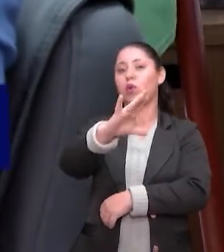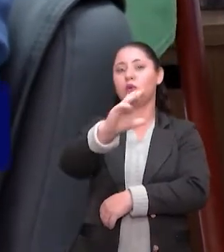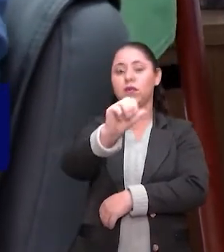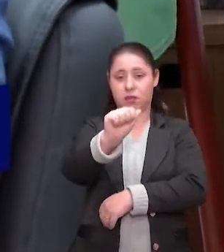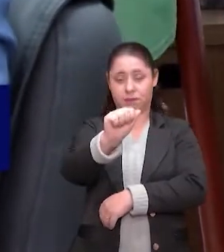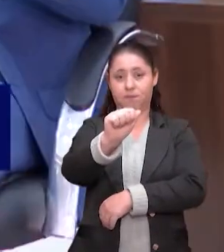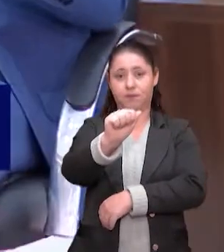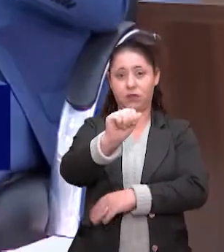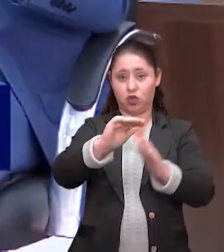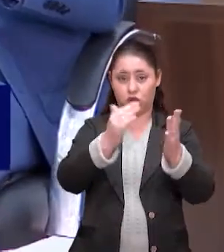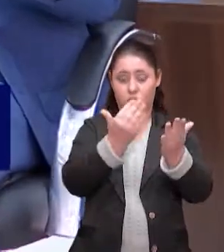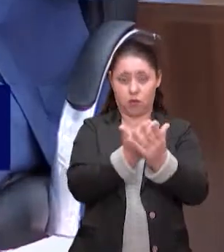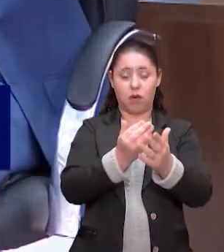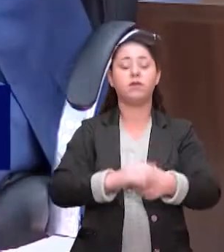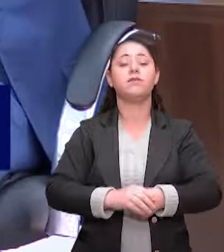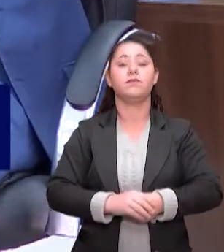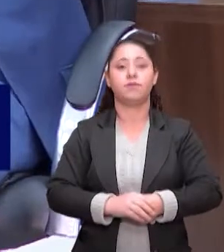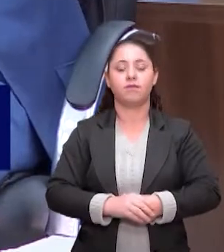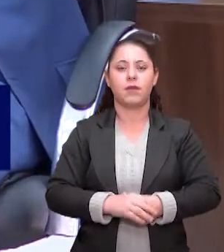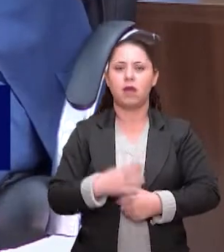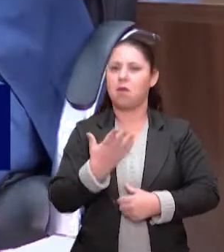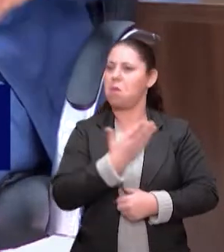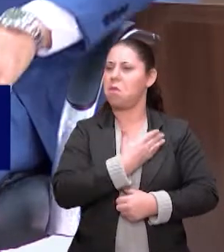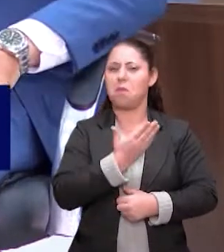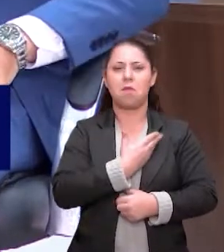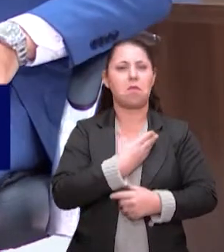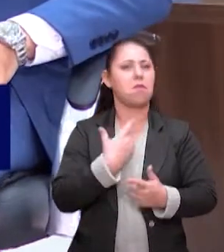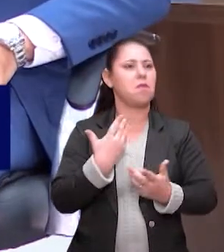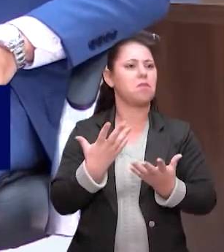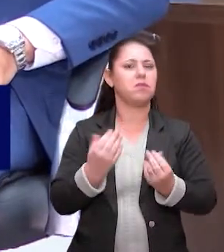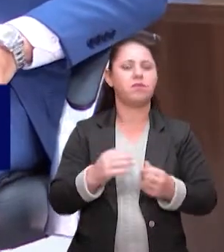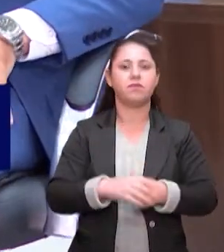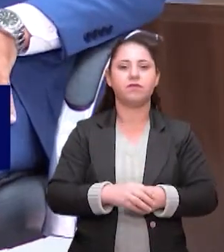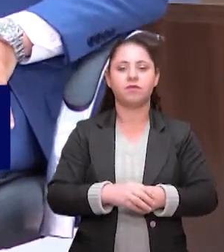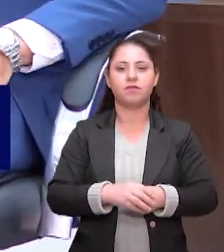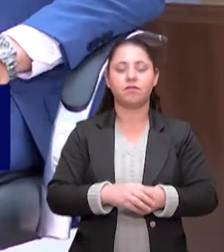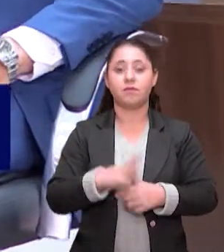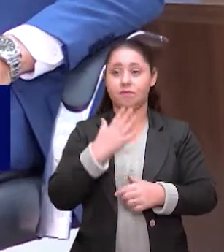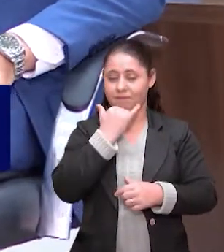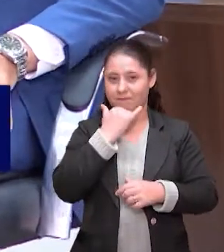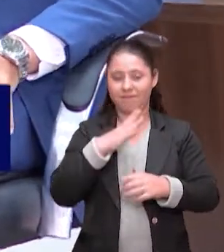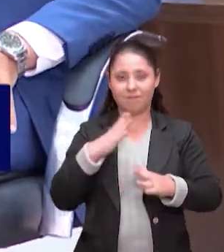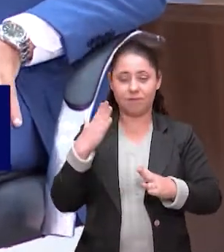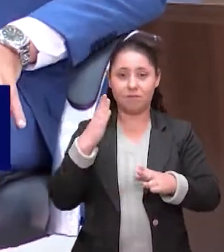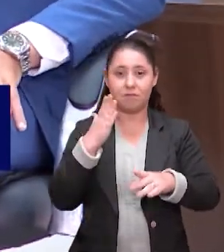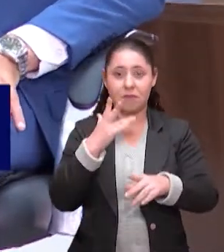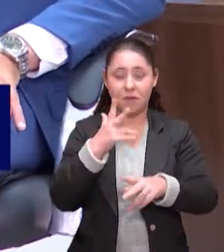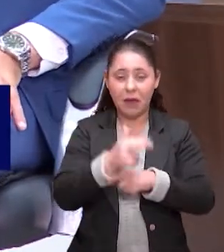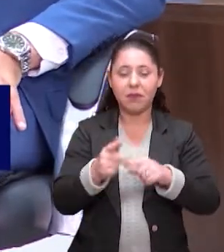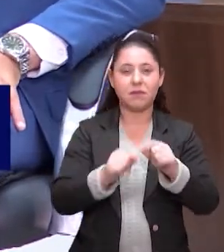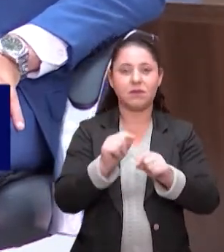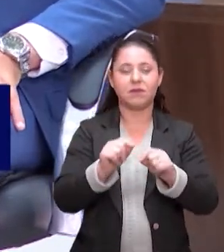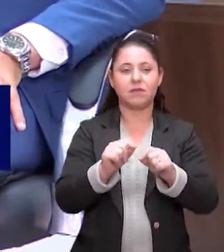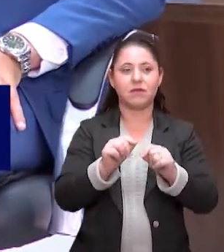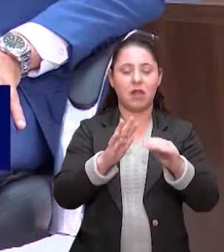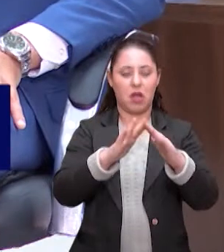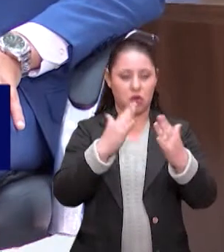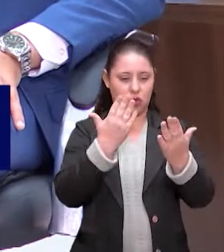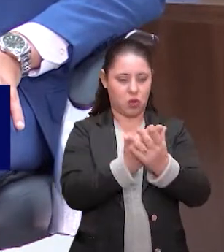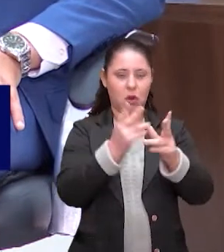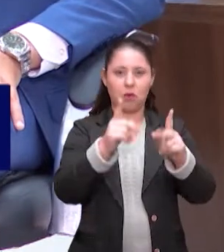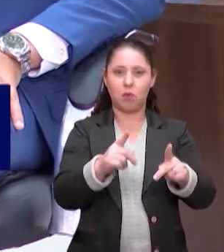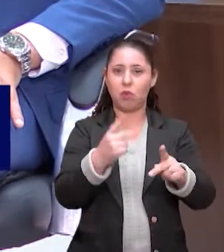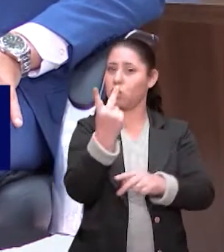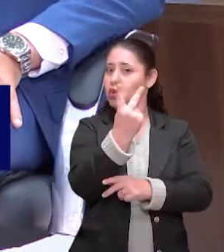nos conhecemos. Pois bem, estavam ali vários colegas. Mas me permite, João Ricardo. Desculpa te interromper, mas que orgulho para a escola pública, né?